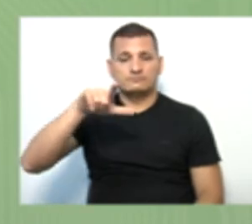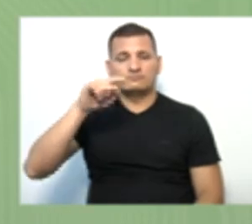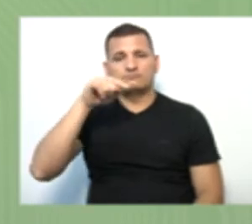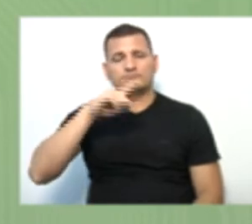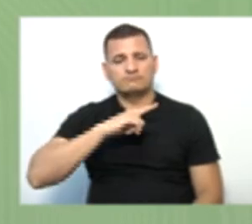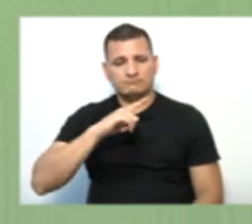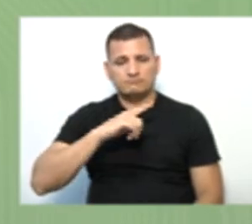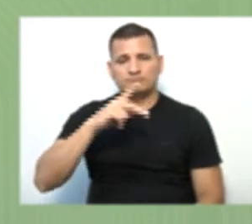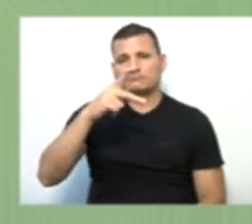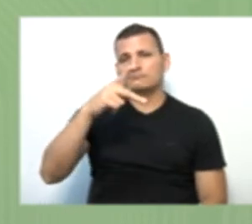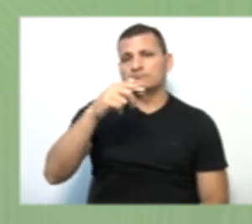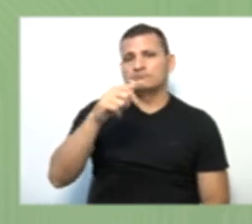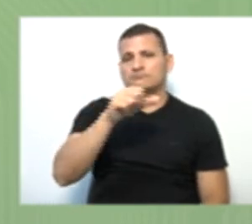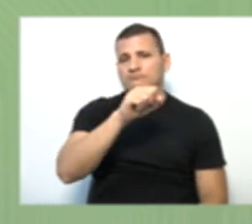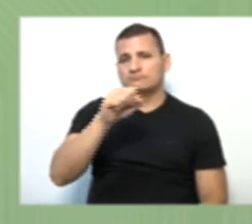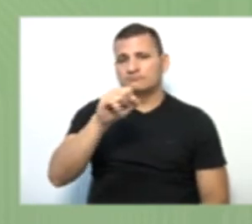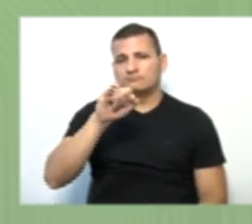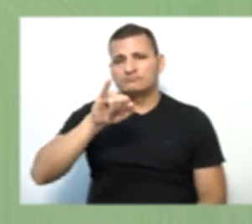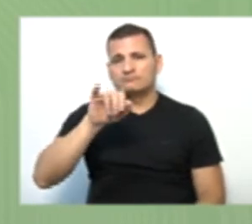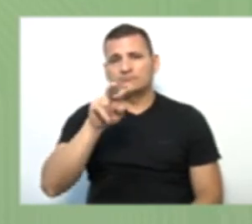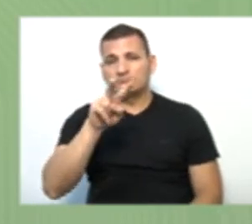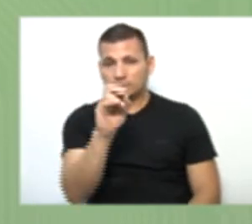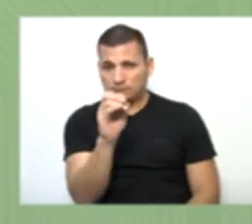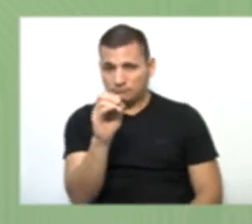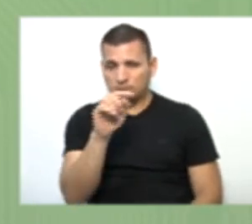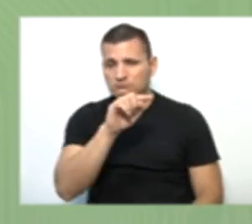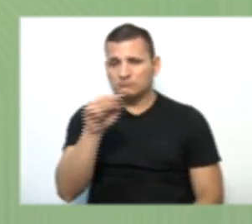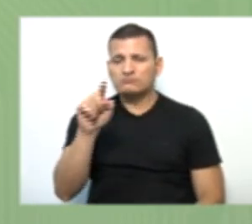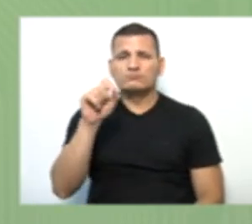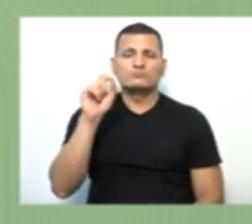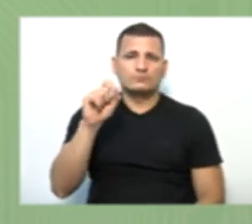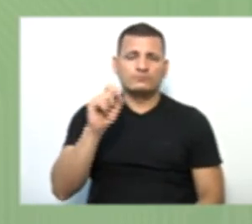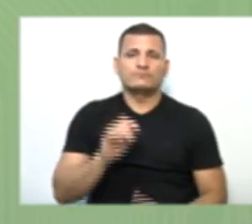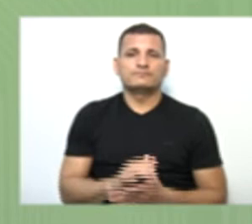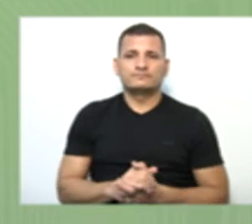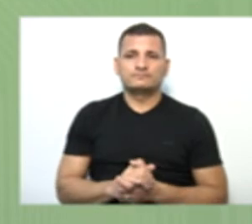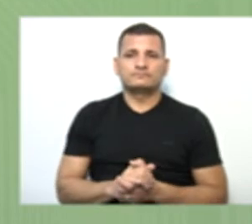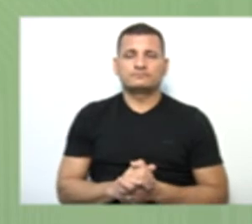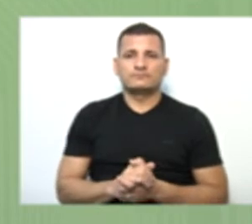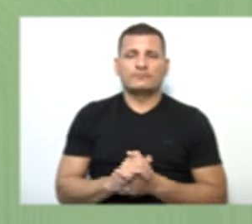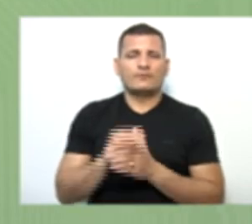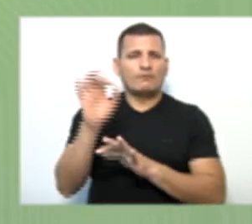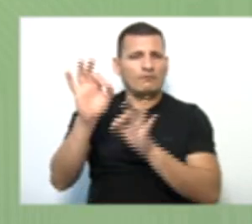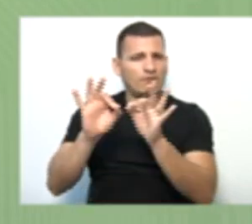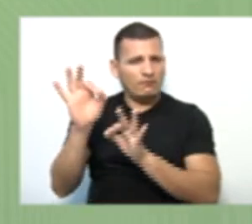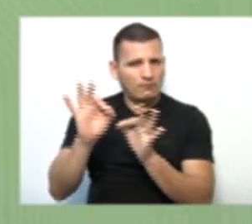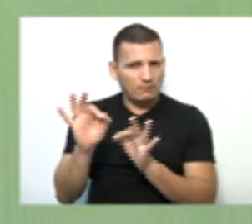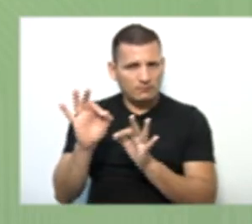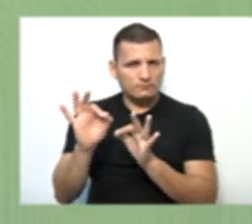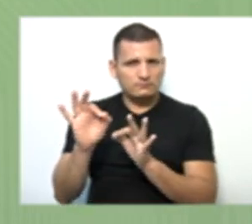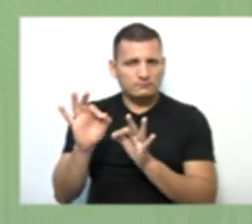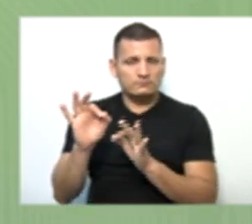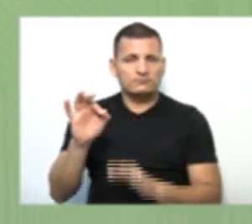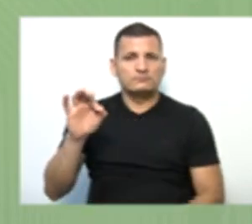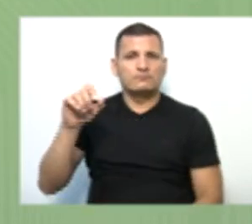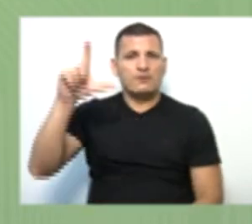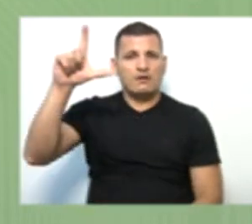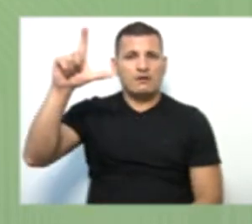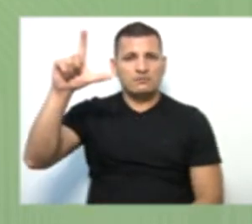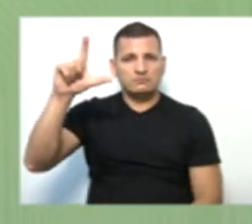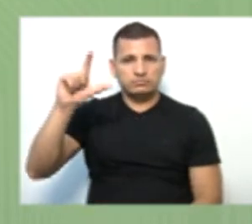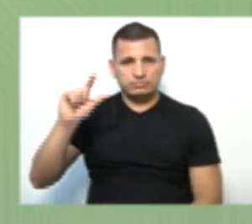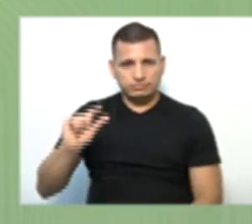No passivo, as contas serão dispostas em ordem decrescente de grau de exigibilidade dos elementos